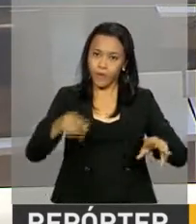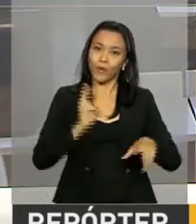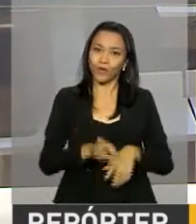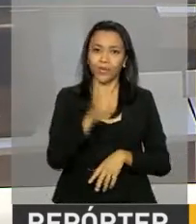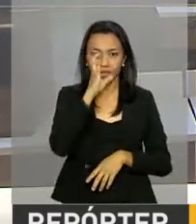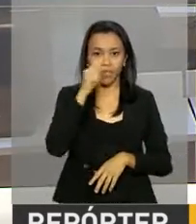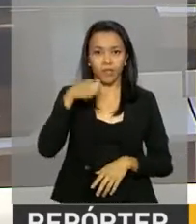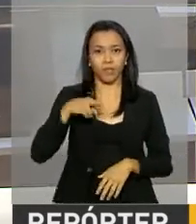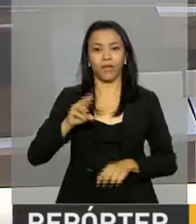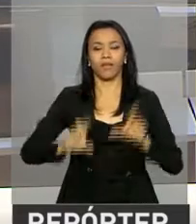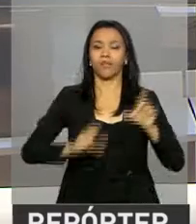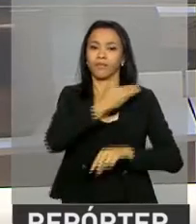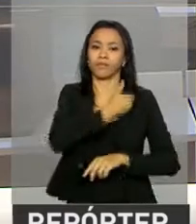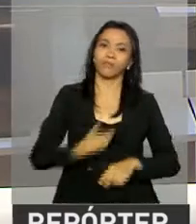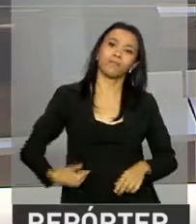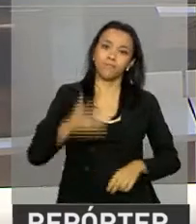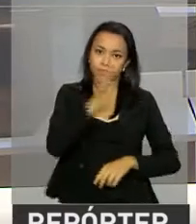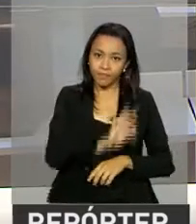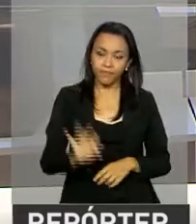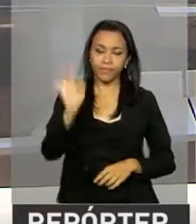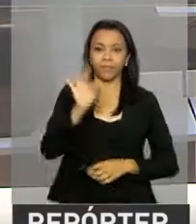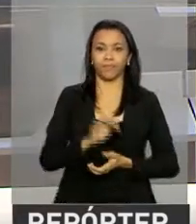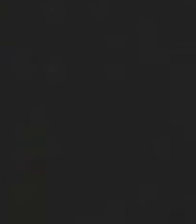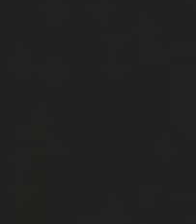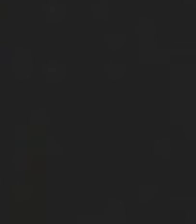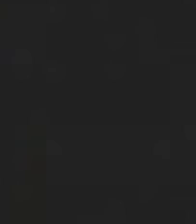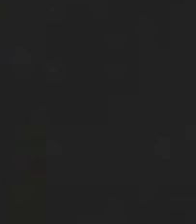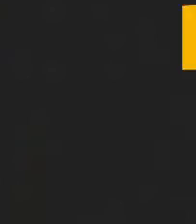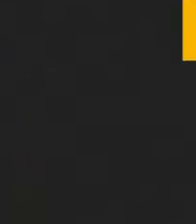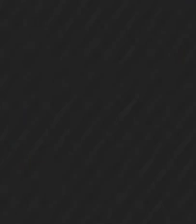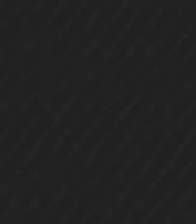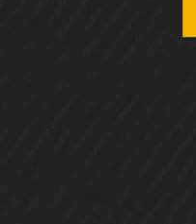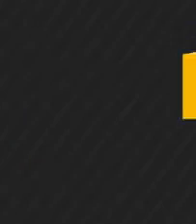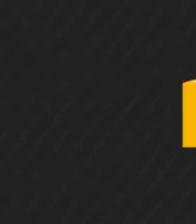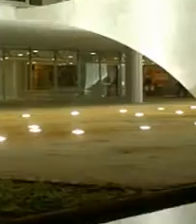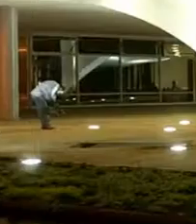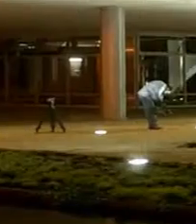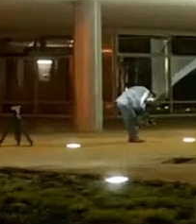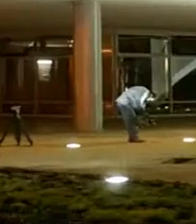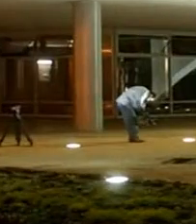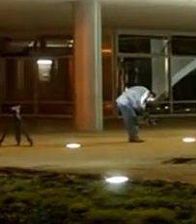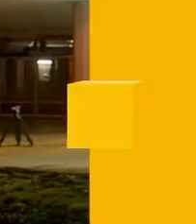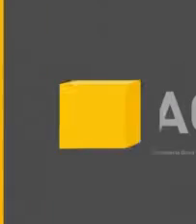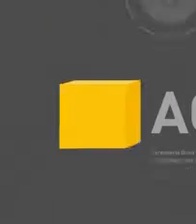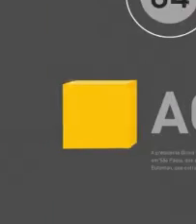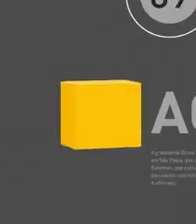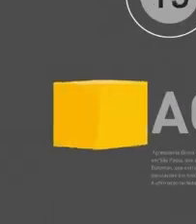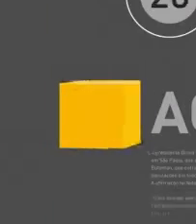Continue com a gente aqui na NBR, a TV do Governo Federal.